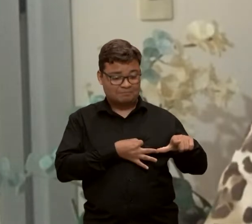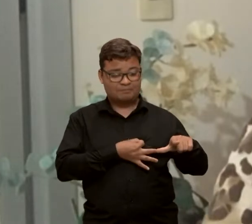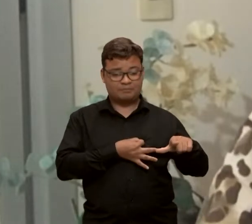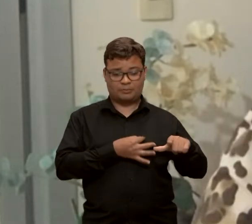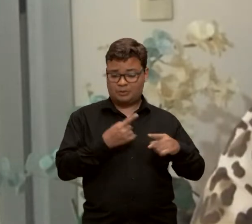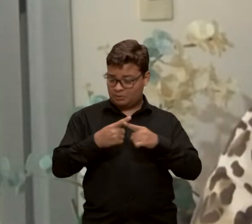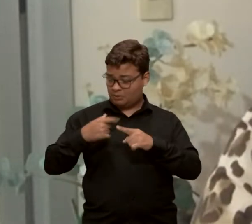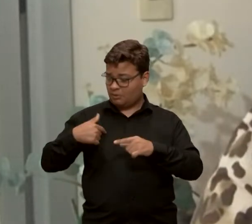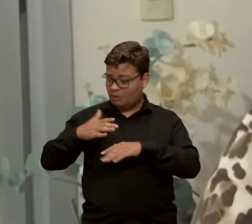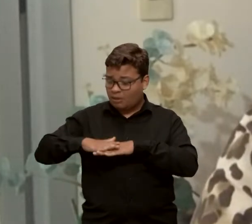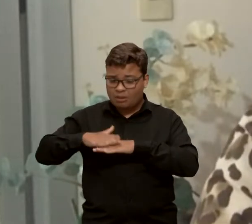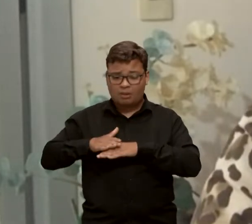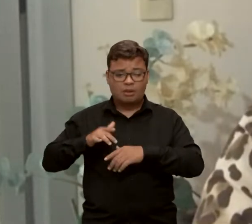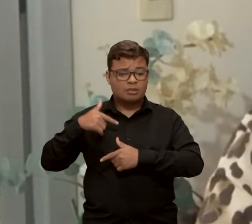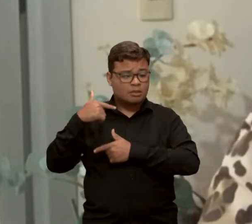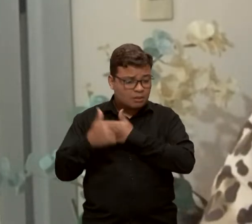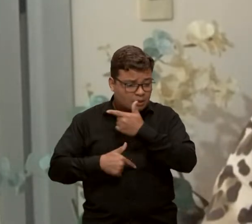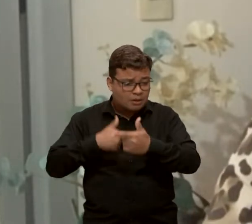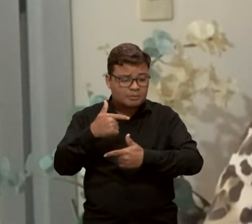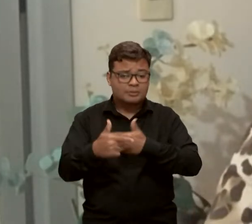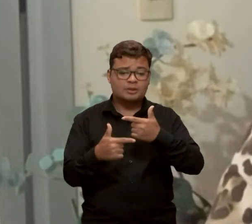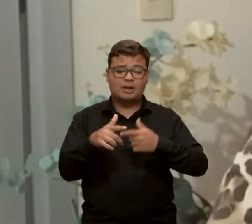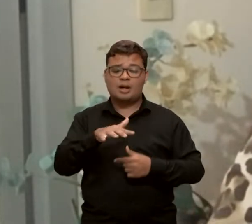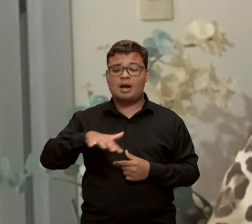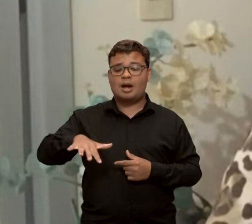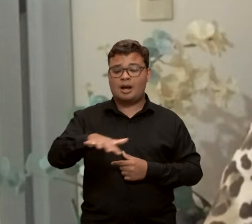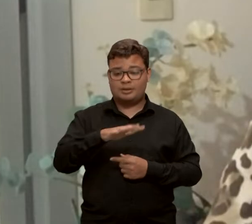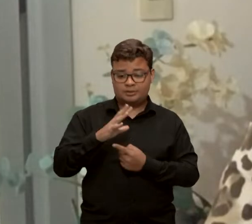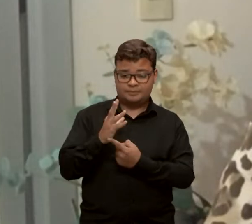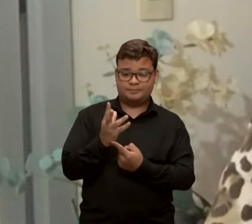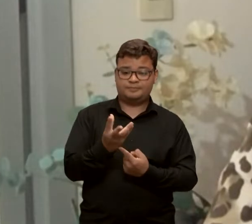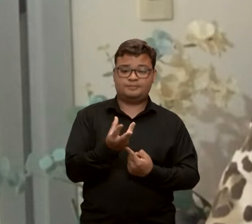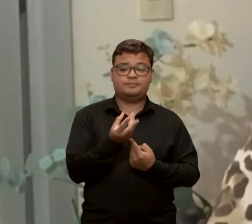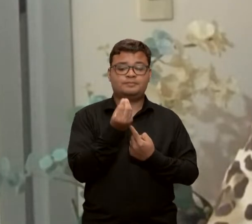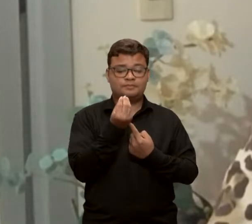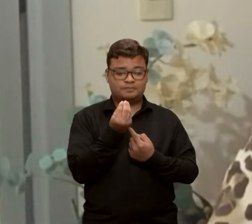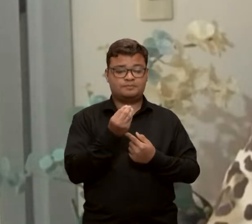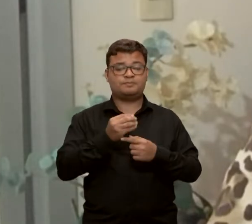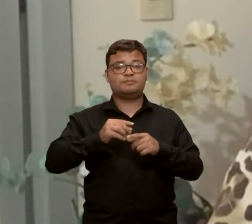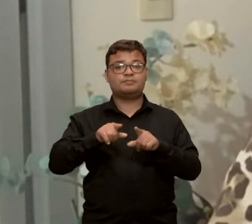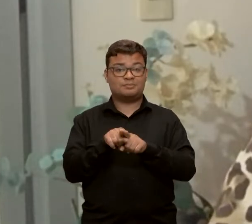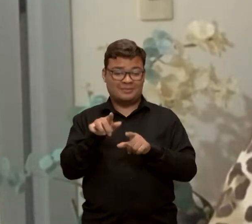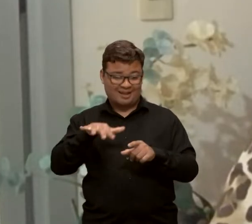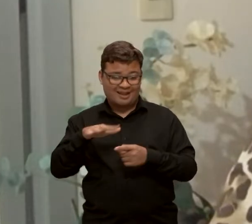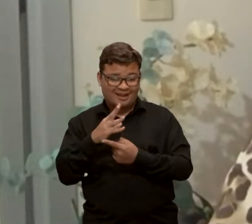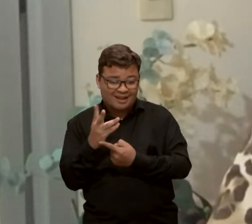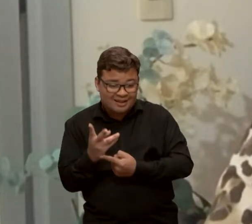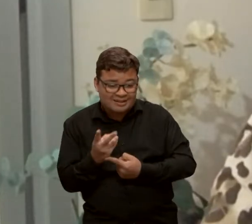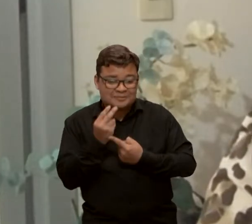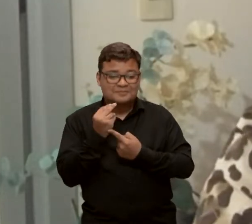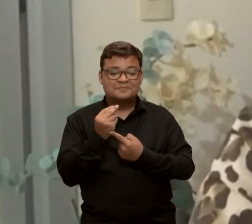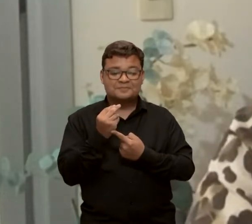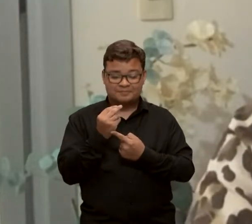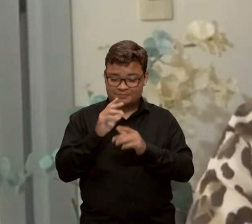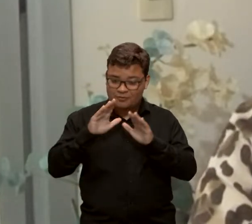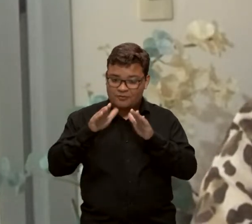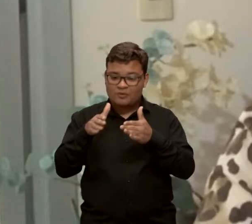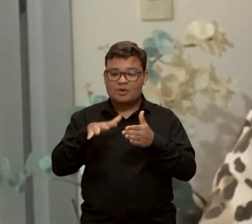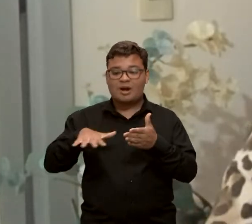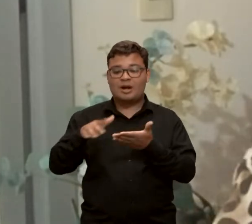meu trabalho justamente na área de artes e dentro da área de artes, na área de